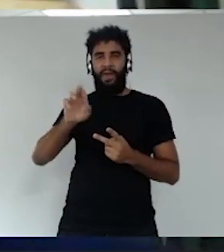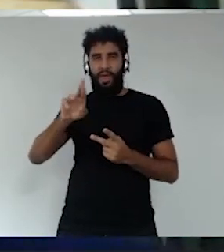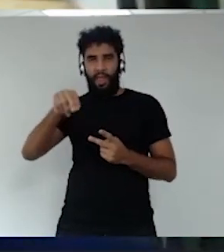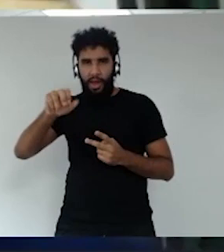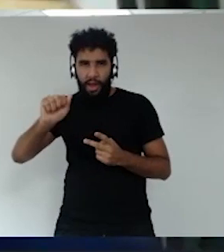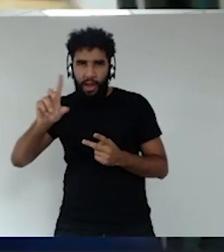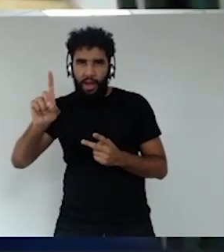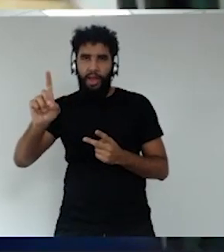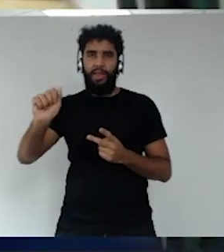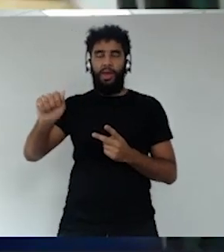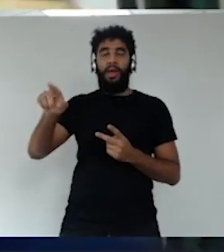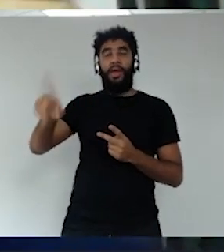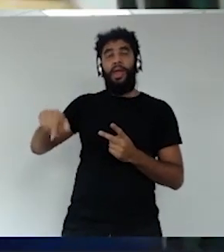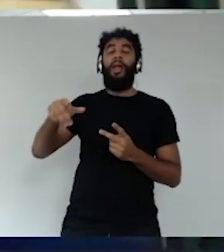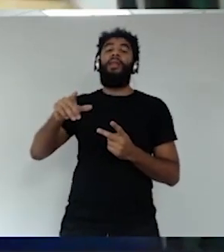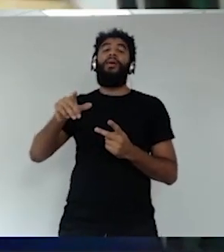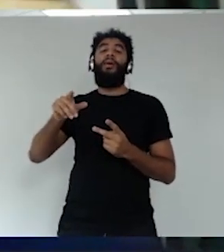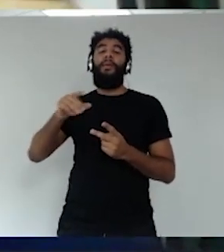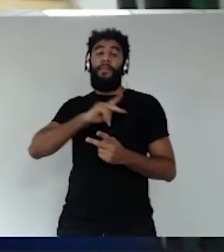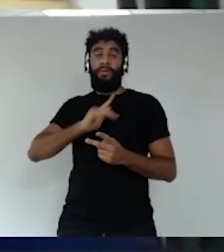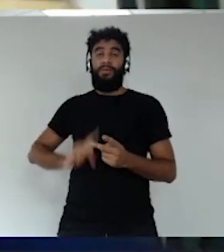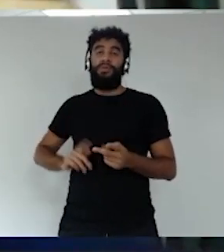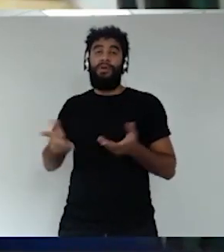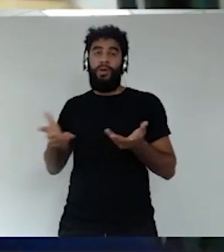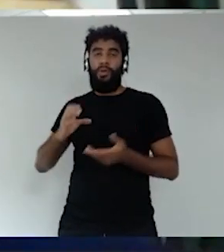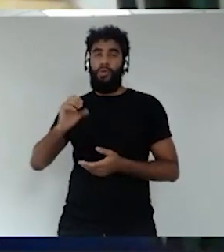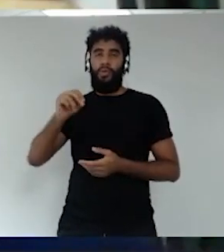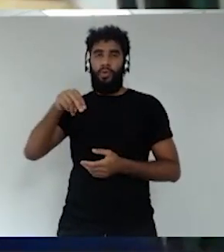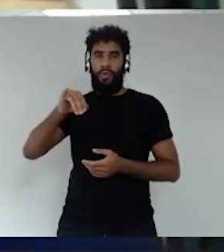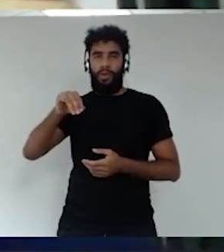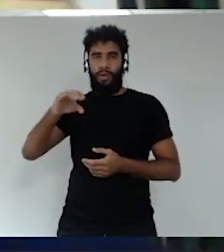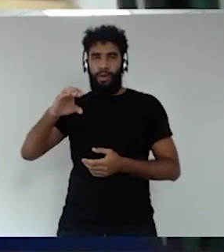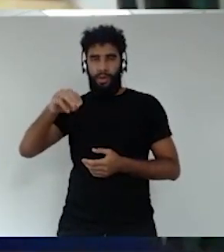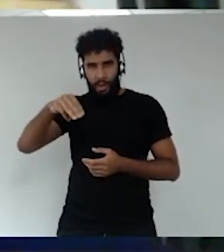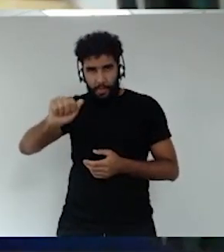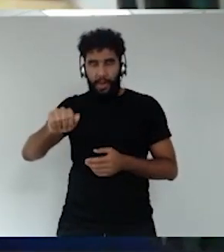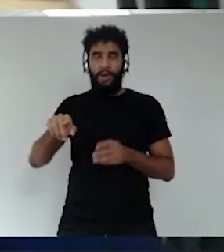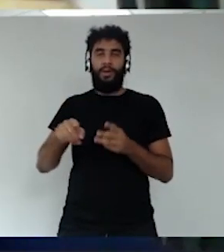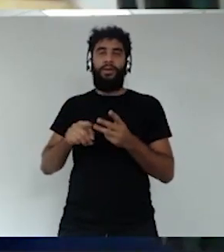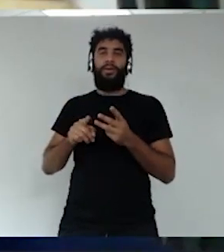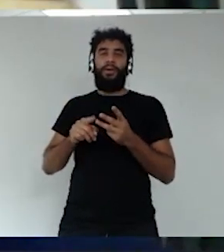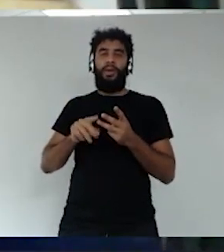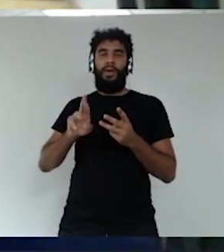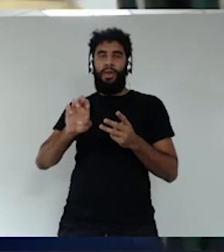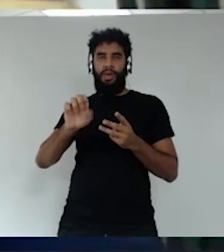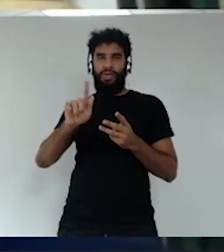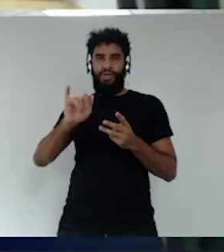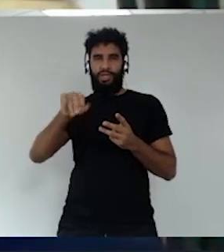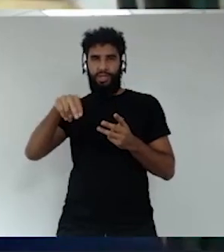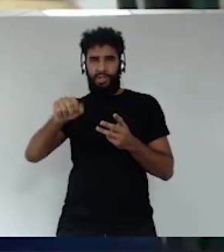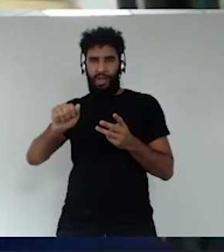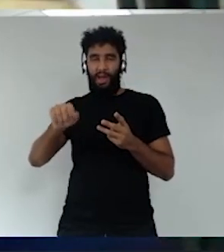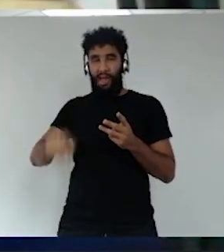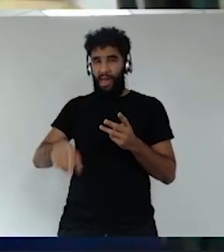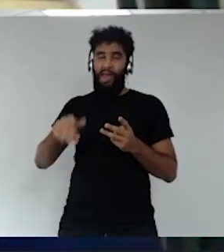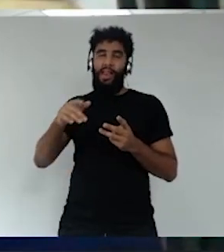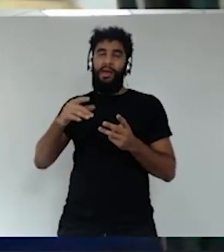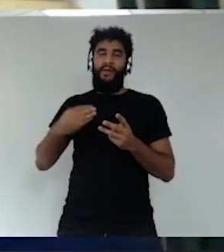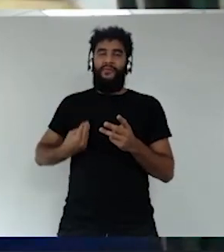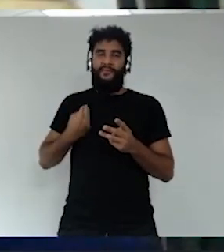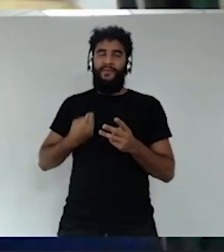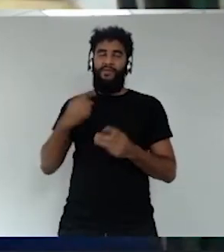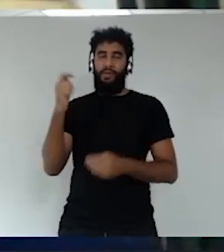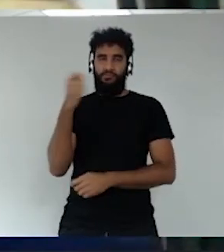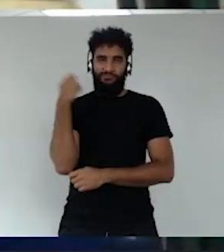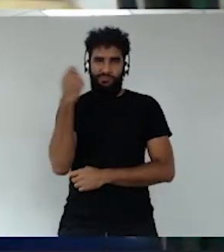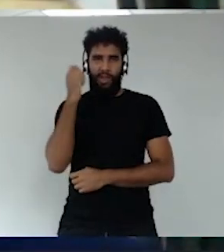atual presidente do CONIMA, Regina Miquelon, uma gaúcha fantástica, que no começo dos anos